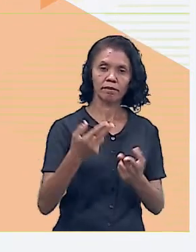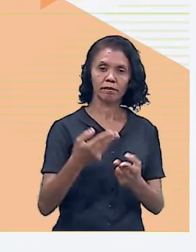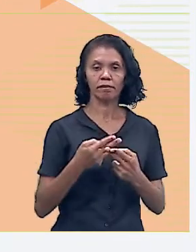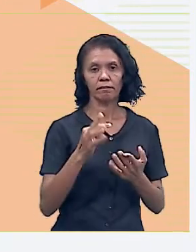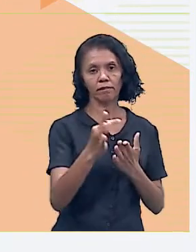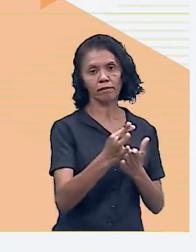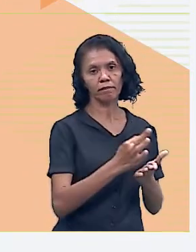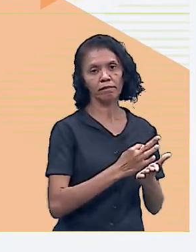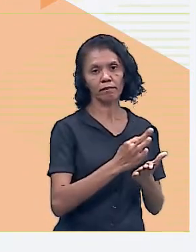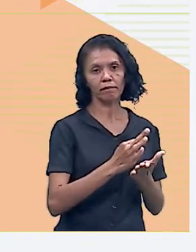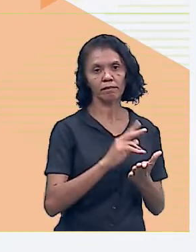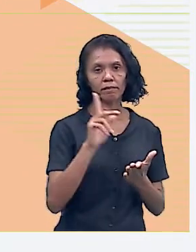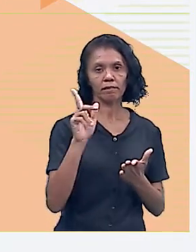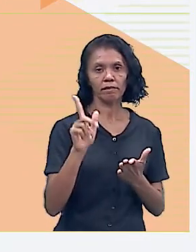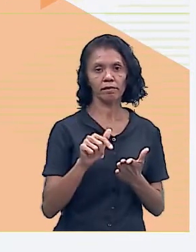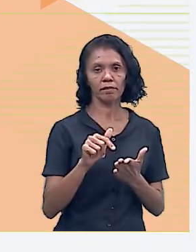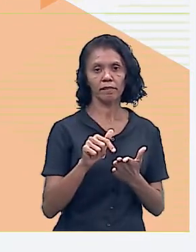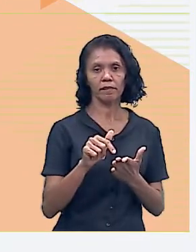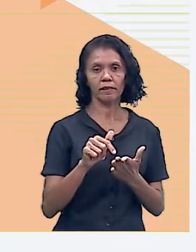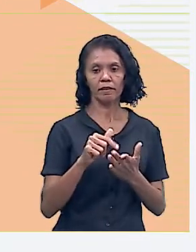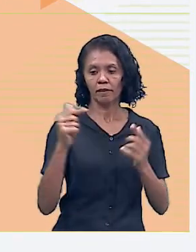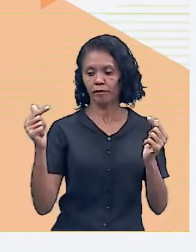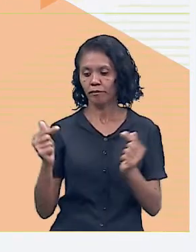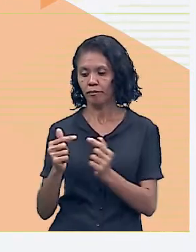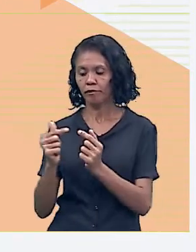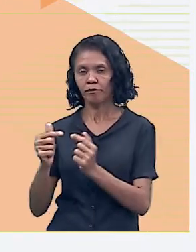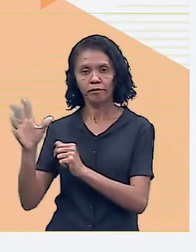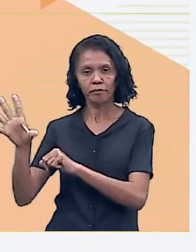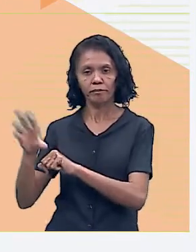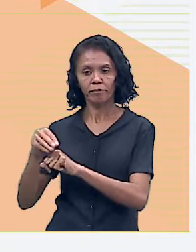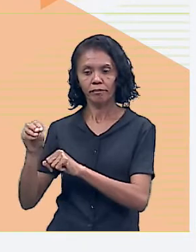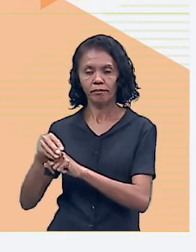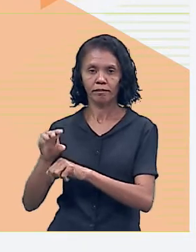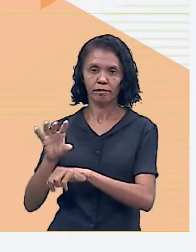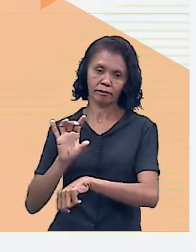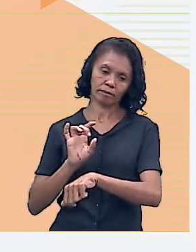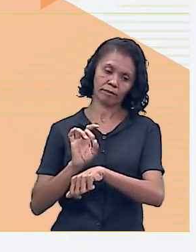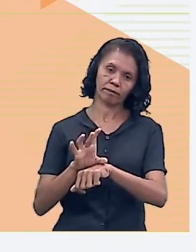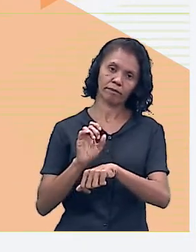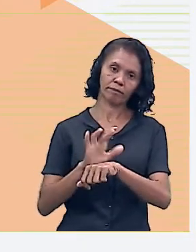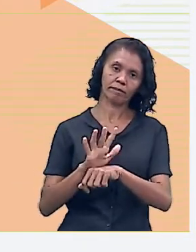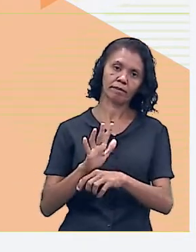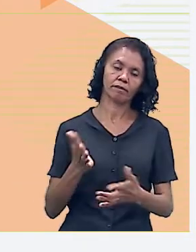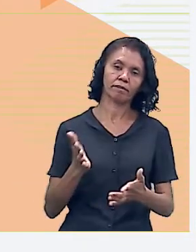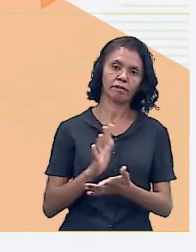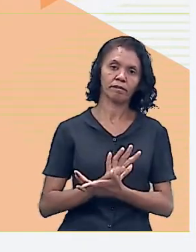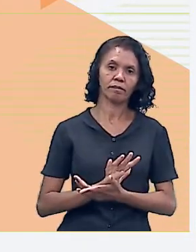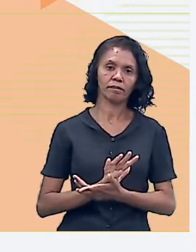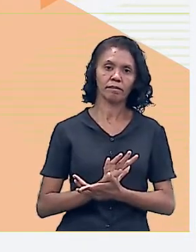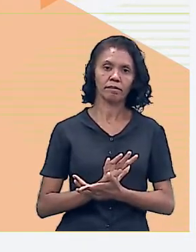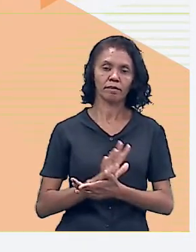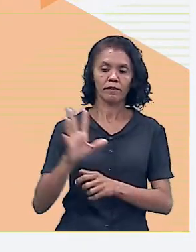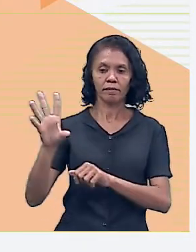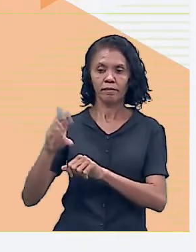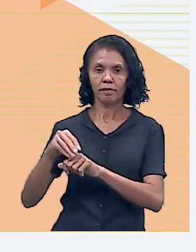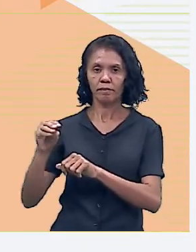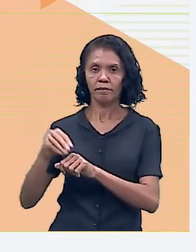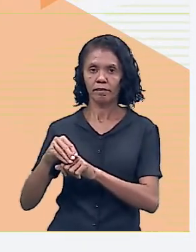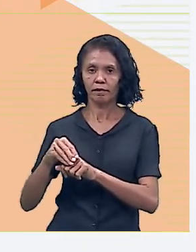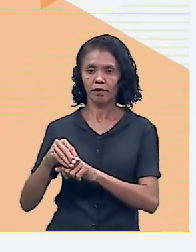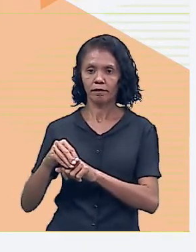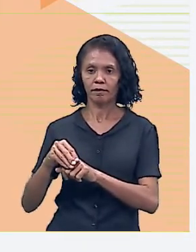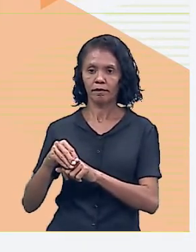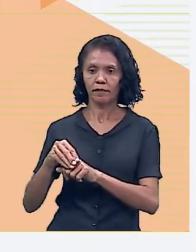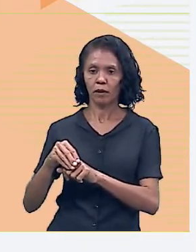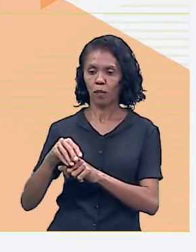seu texto ele tem que ser oriundo das áreas do Saber dica não necessariamente as áreas do saber da sua